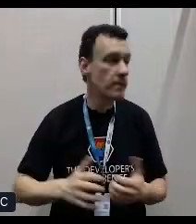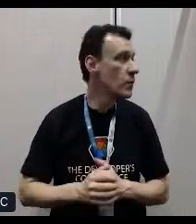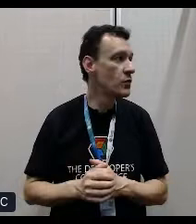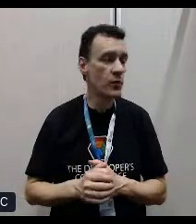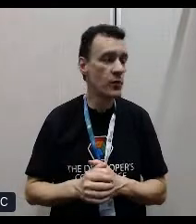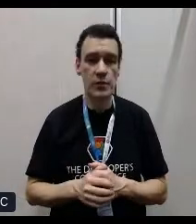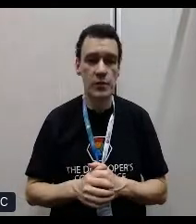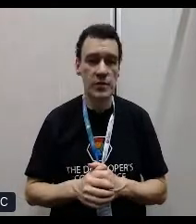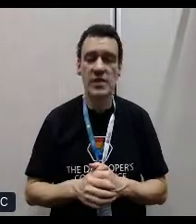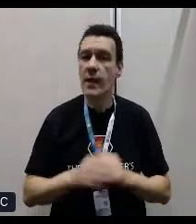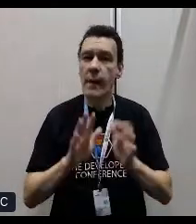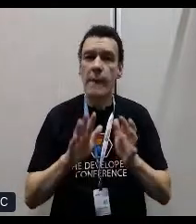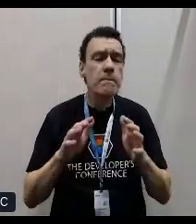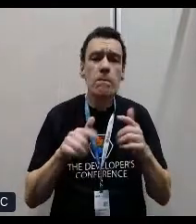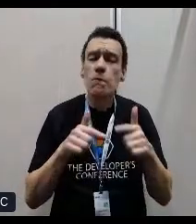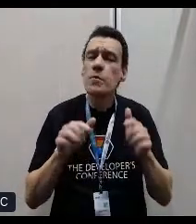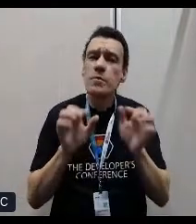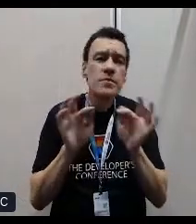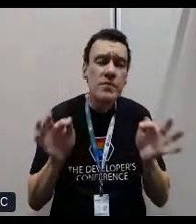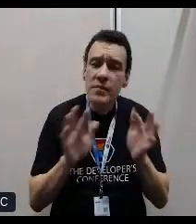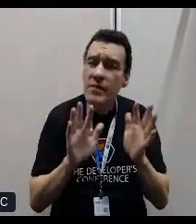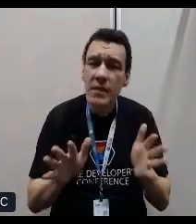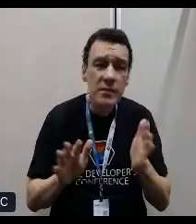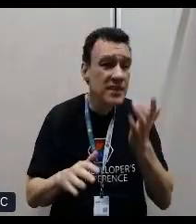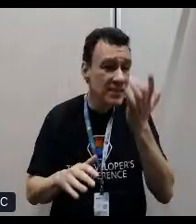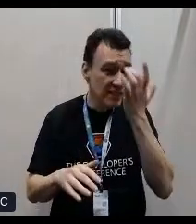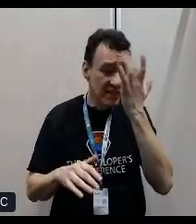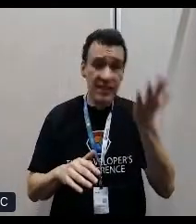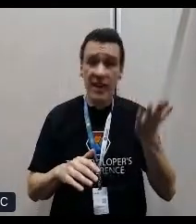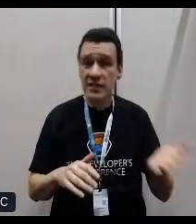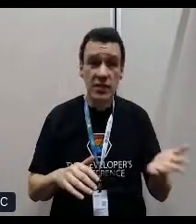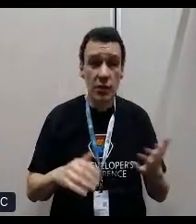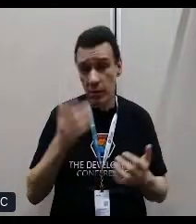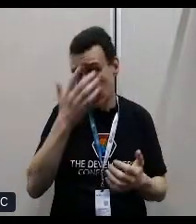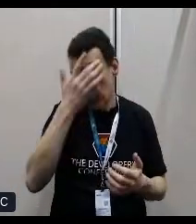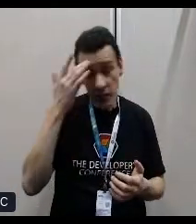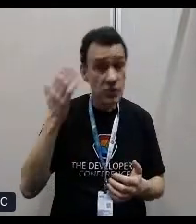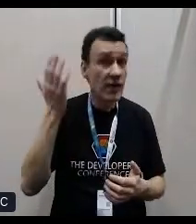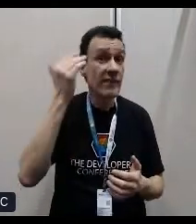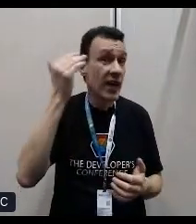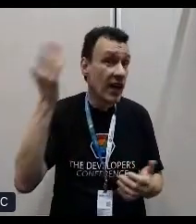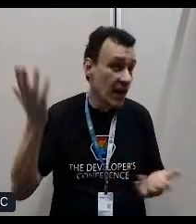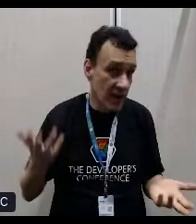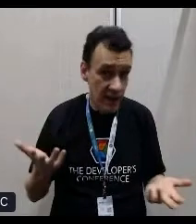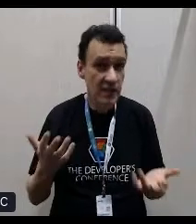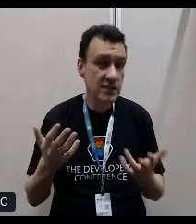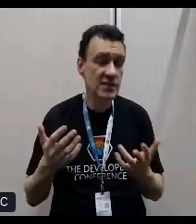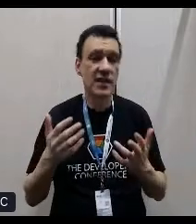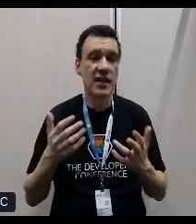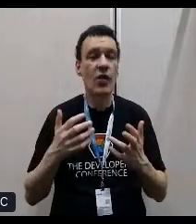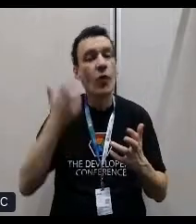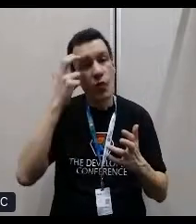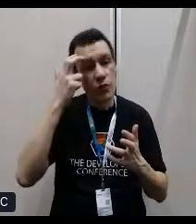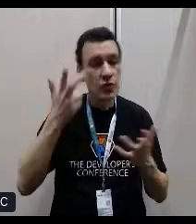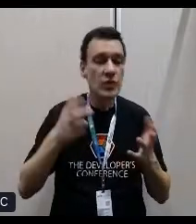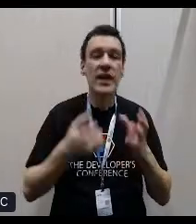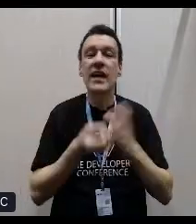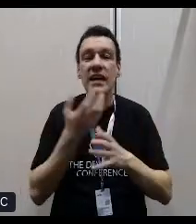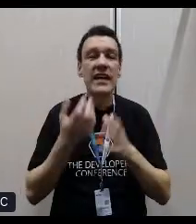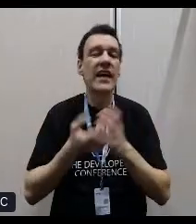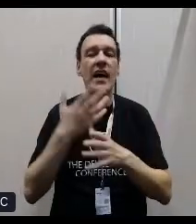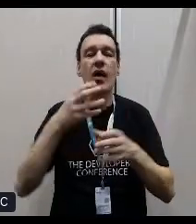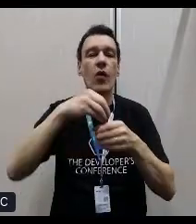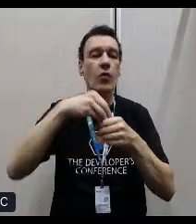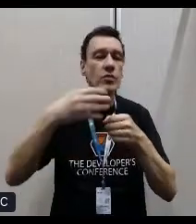é uma atividade simples para uma pessoa que é fã da cantora, quer acessar o conteúdo que ela produz, mas é